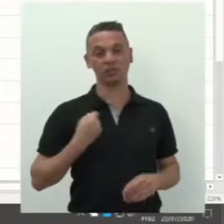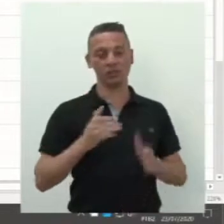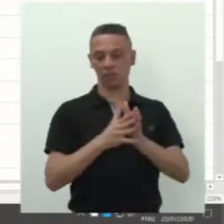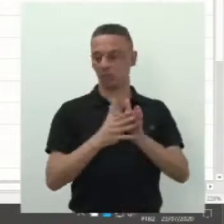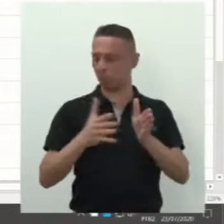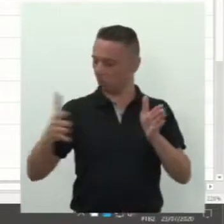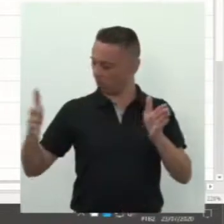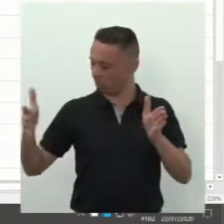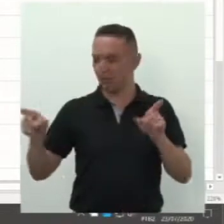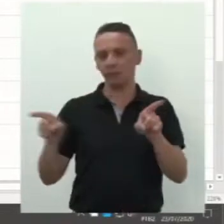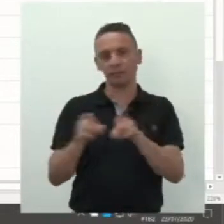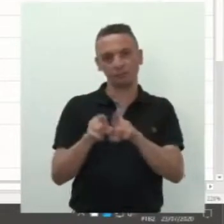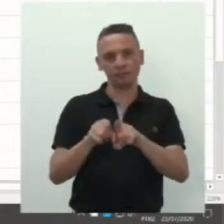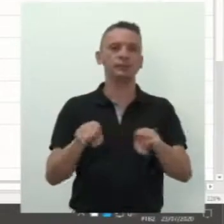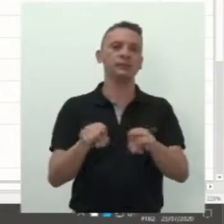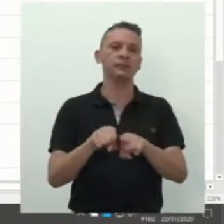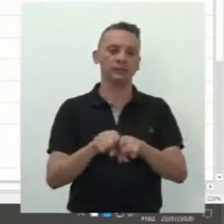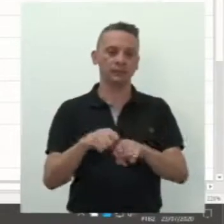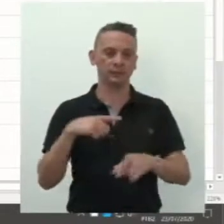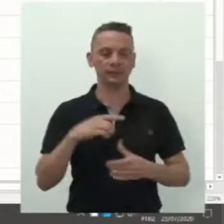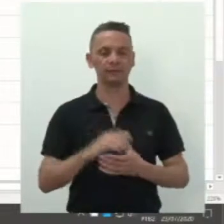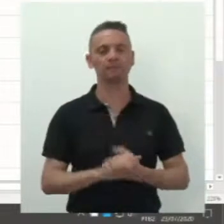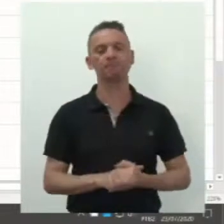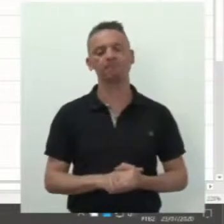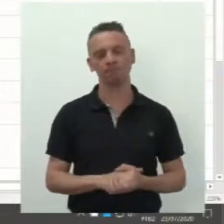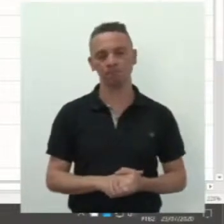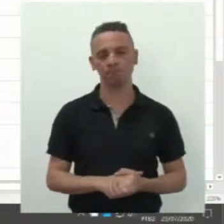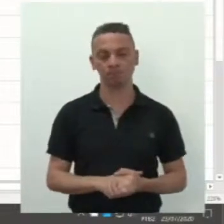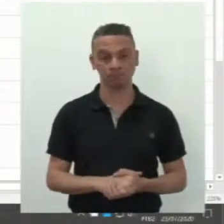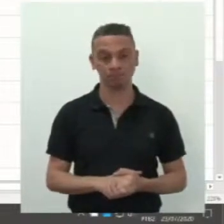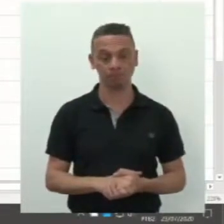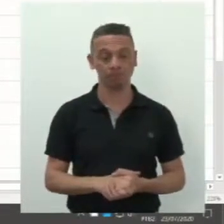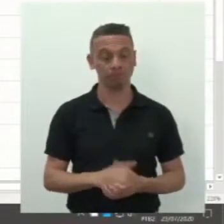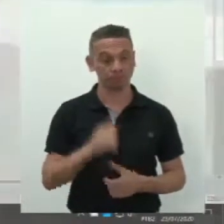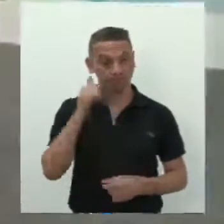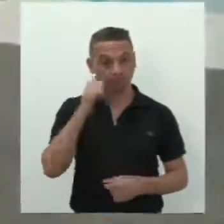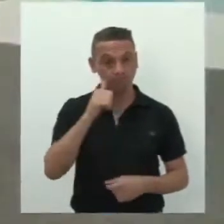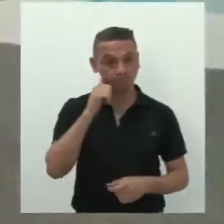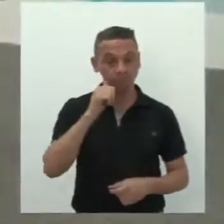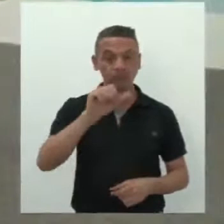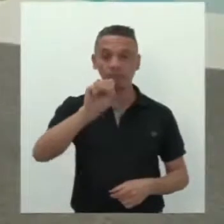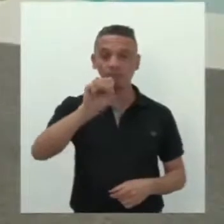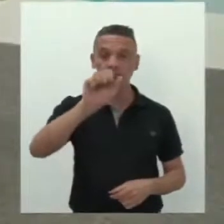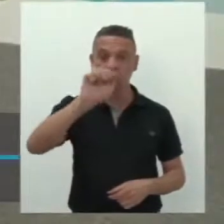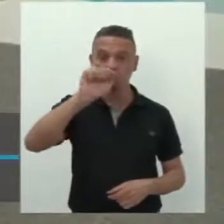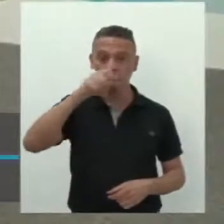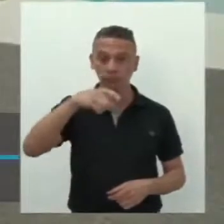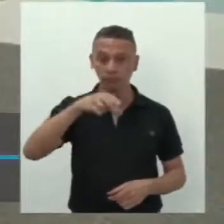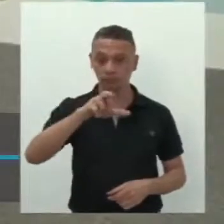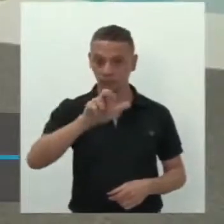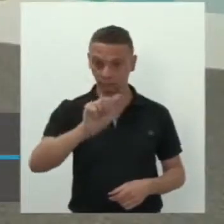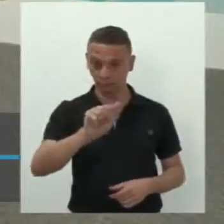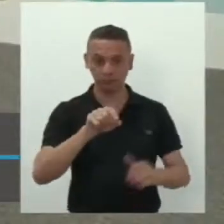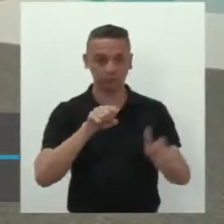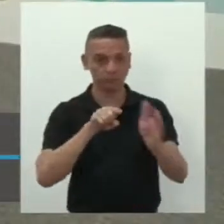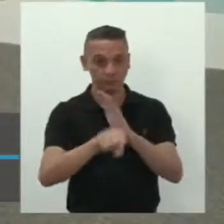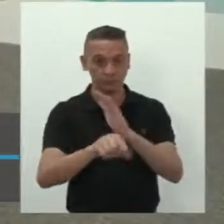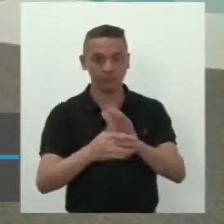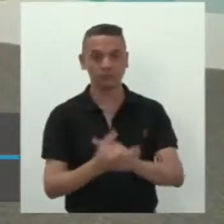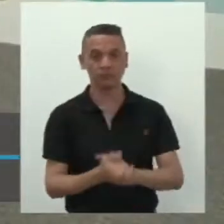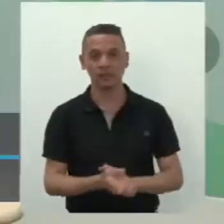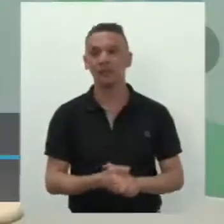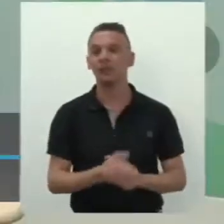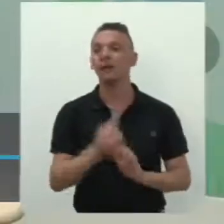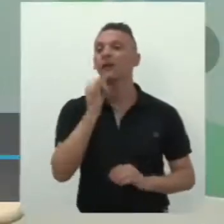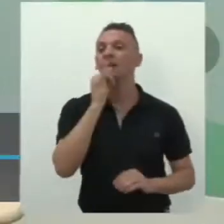quanto número muito pequeno. Ok. Tá bom? Aí, só completando lá da Sandra, é aquilo mesmo. Ela pergunta na questão, se você